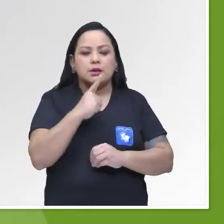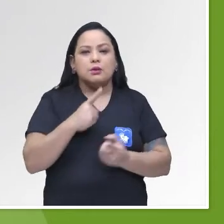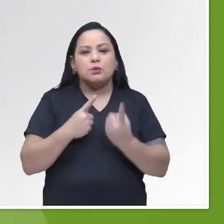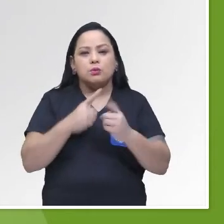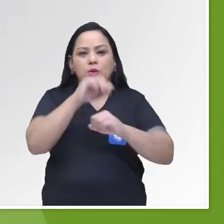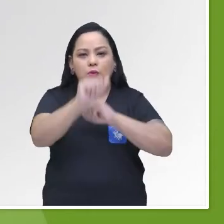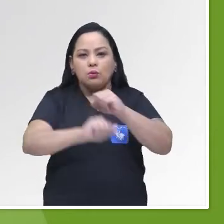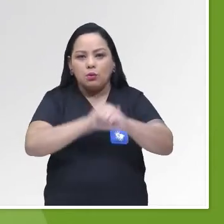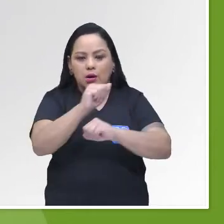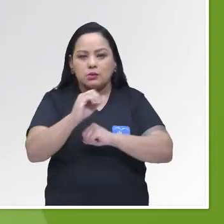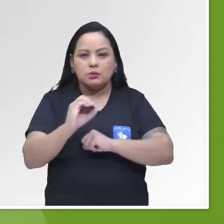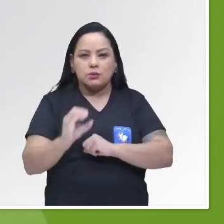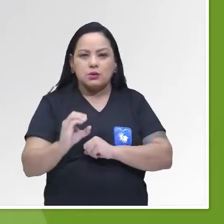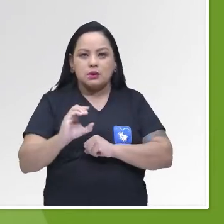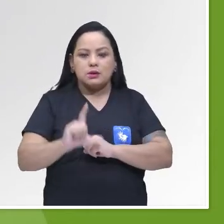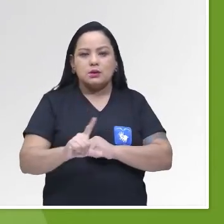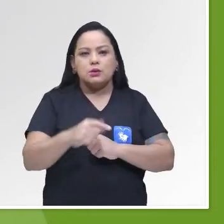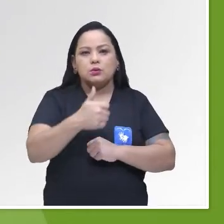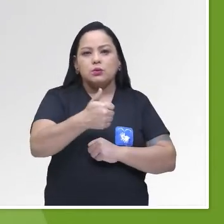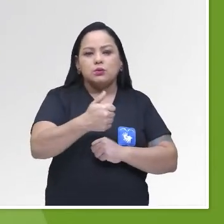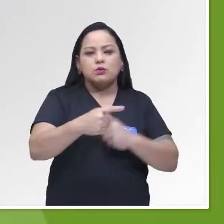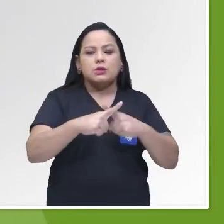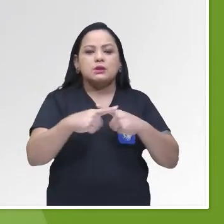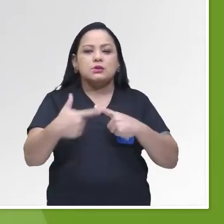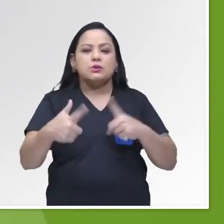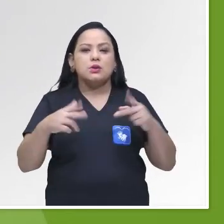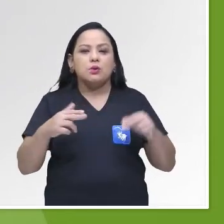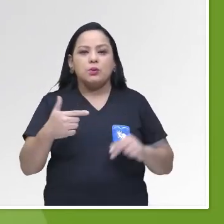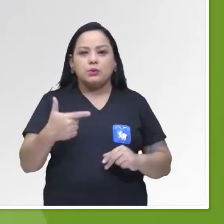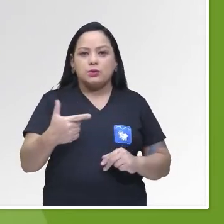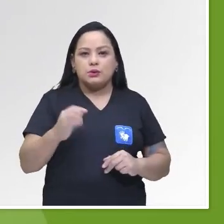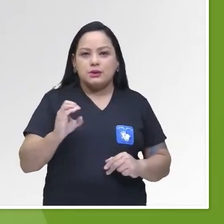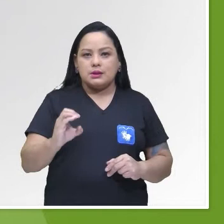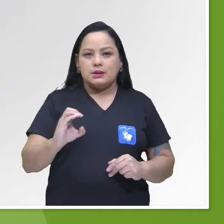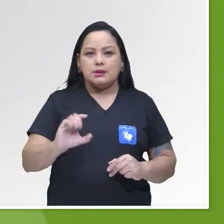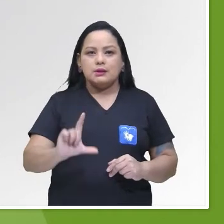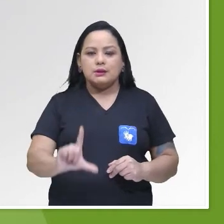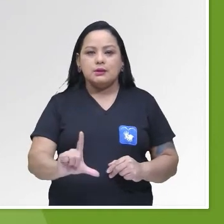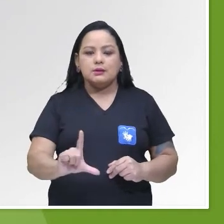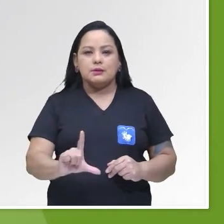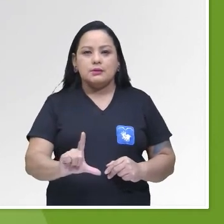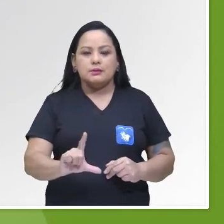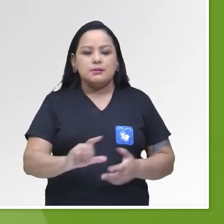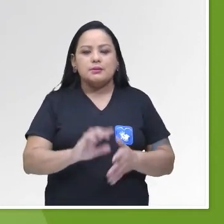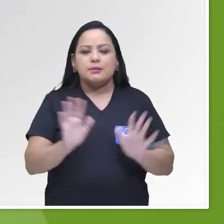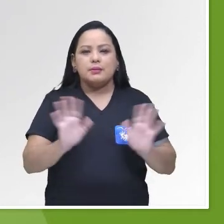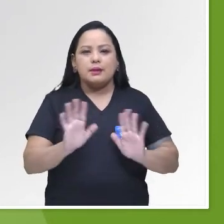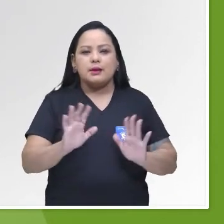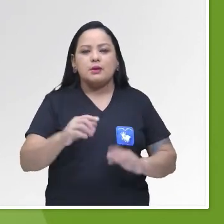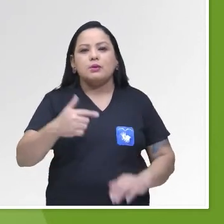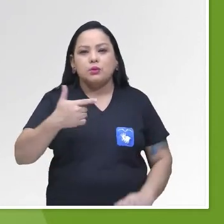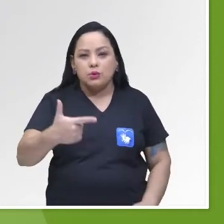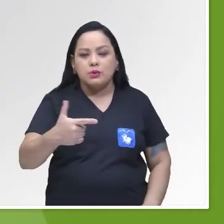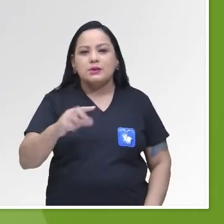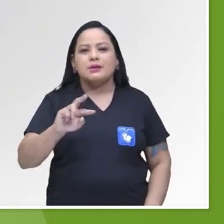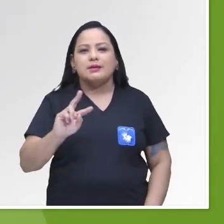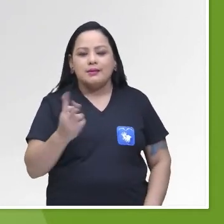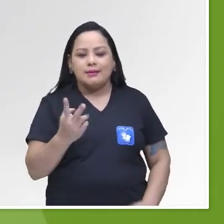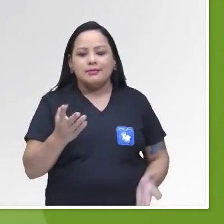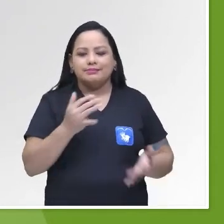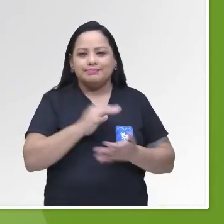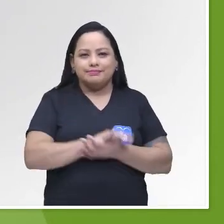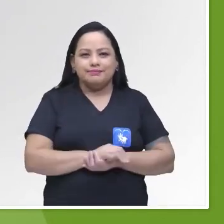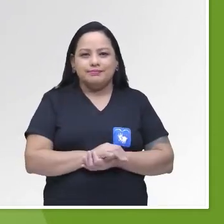de cloro, então 1 vezes 2 vai dar 2 cloros, 2 hidrogênios, e aqui eu tenho um